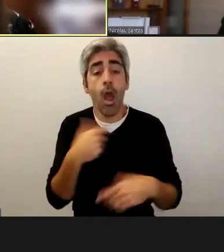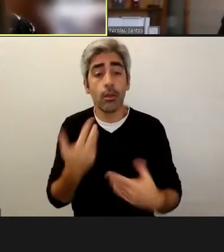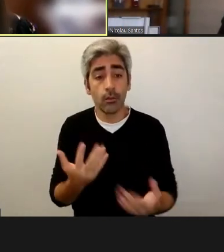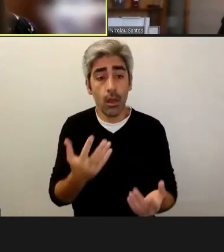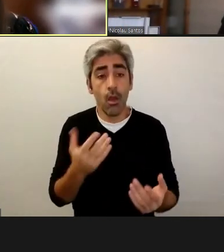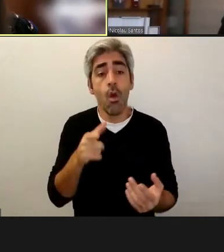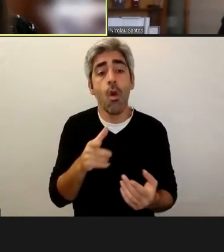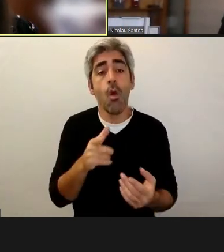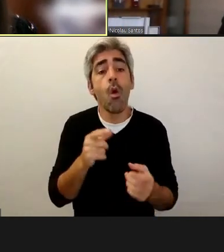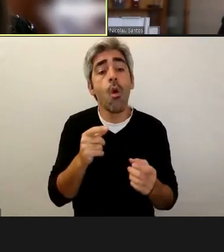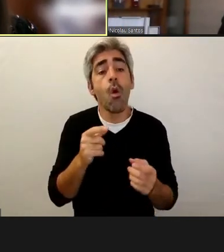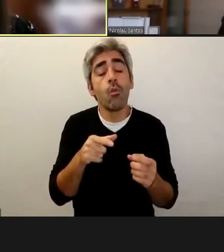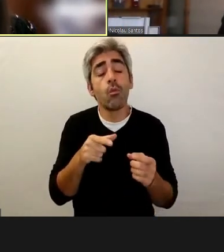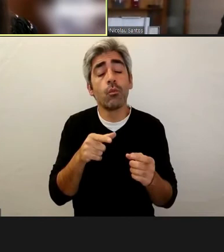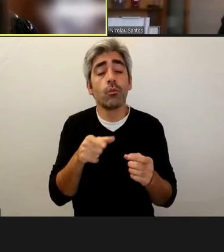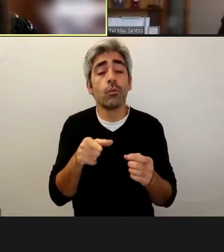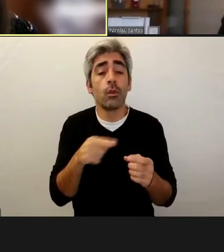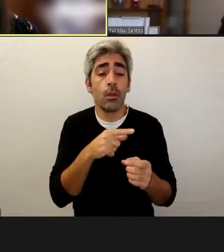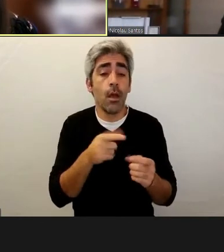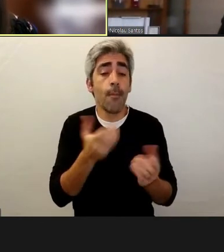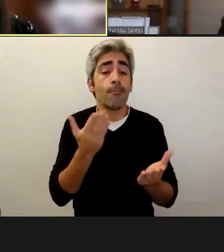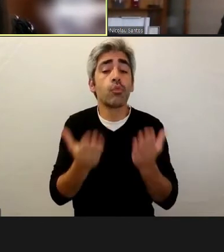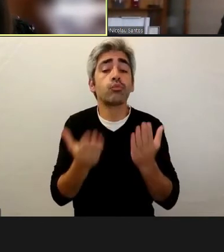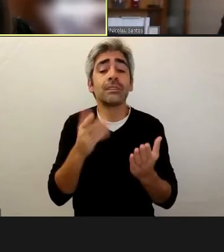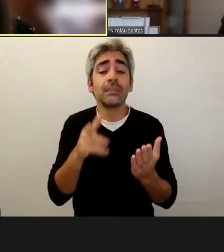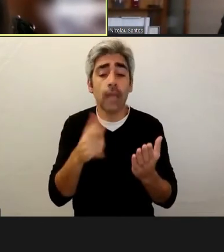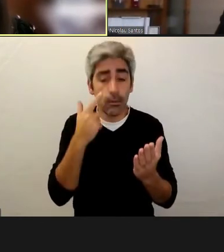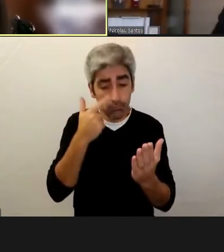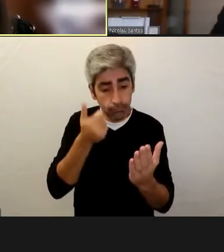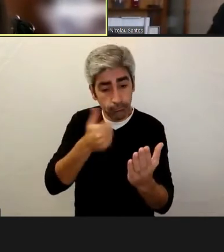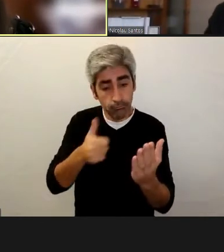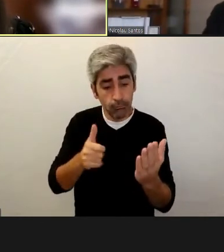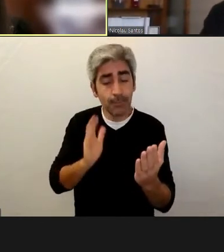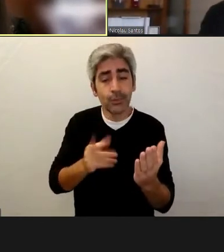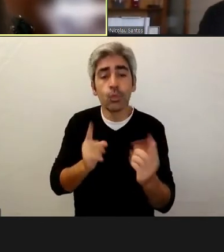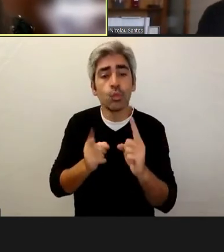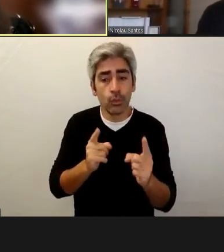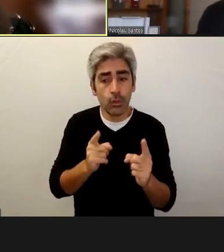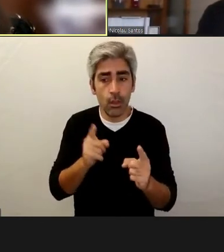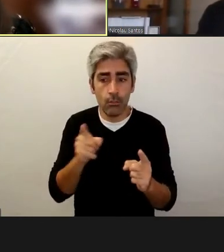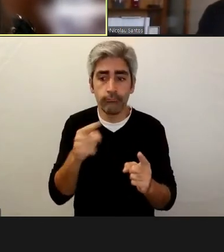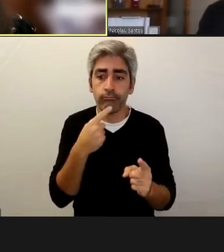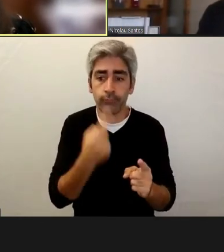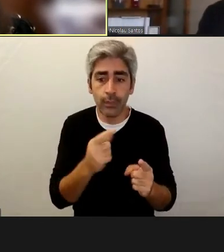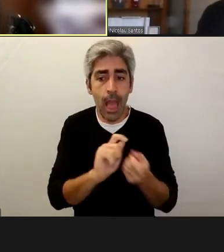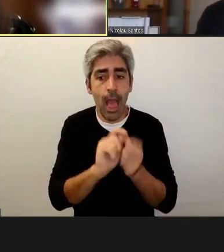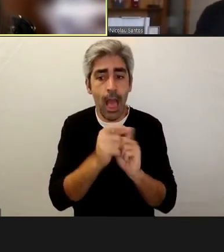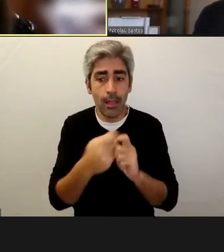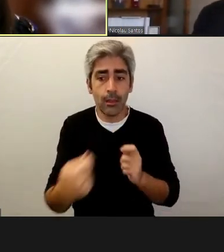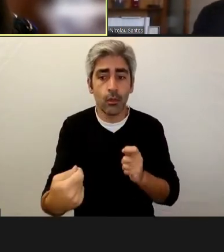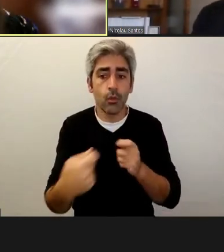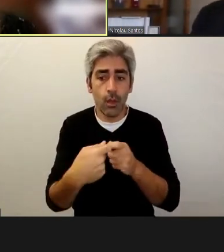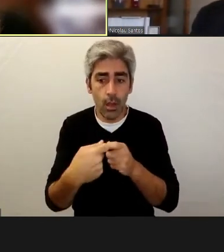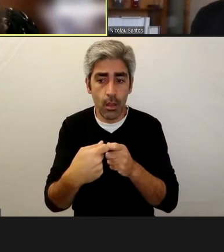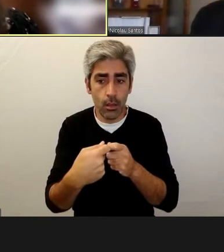crivo da proporcionalidade, que ela seja adequada a defender, ela vai pôr aqui